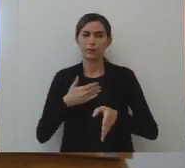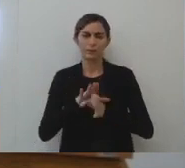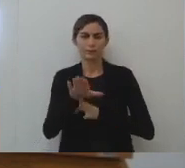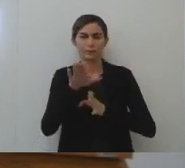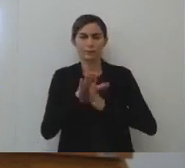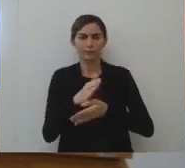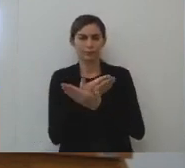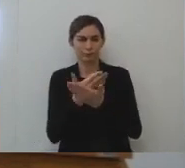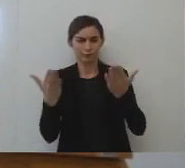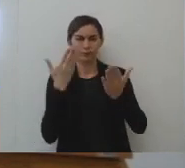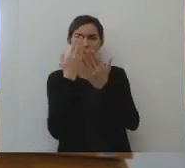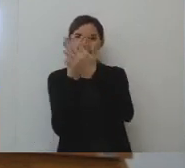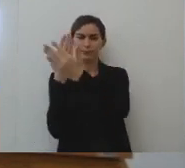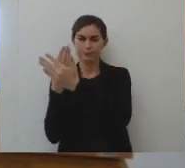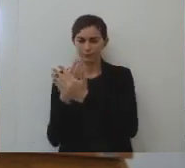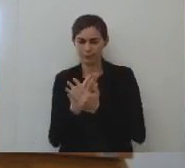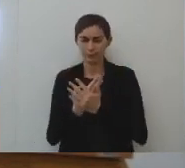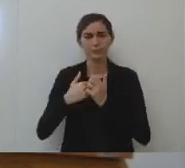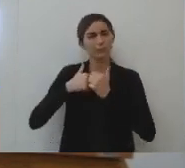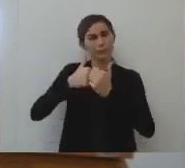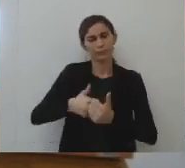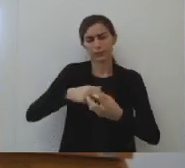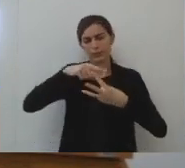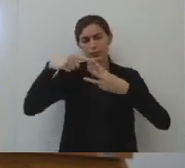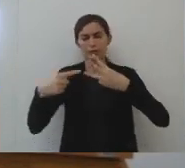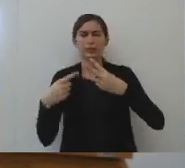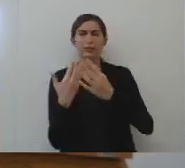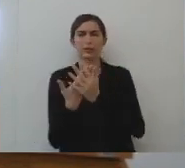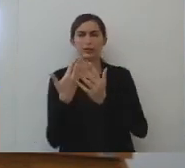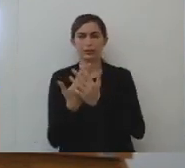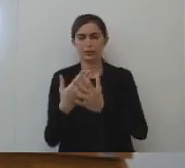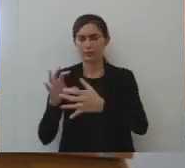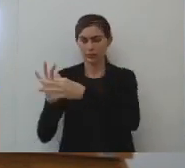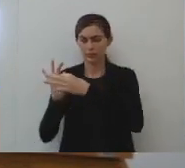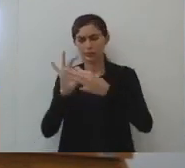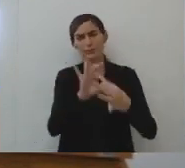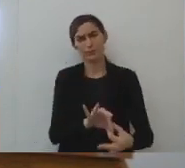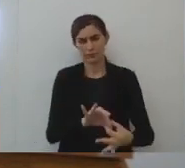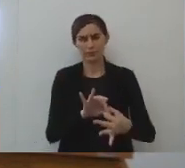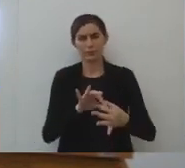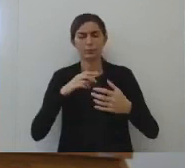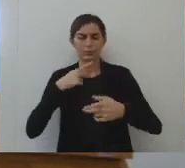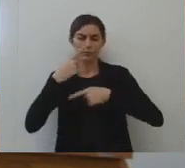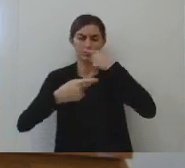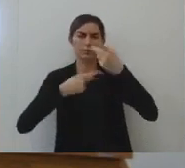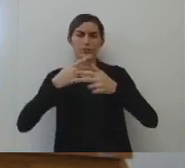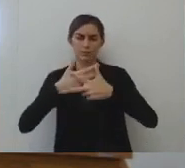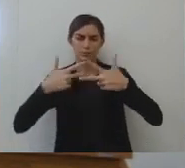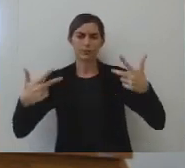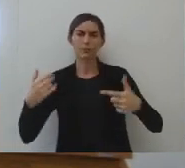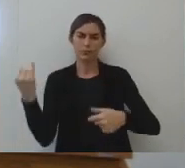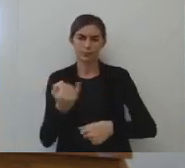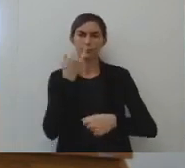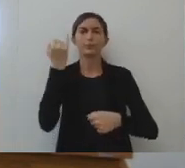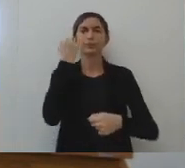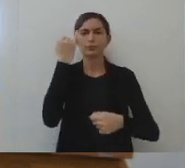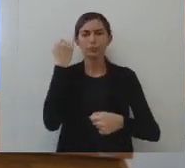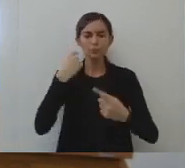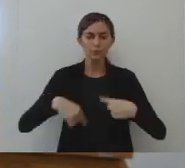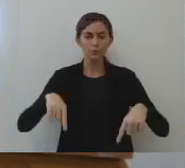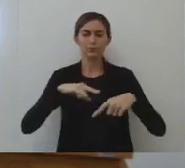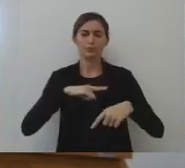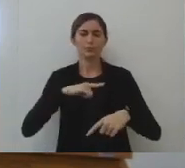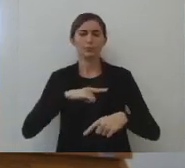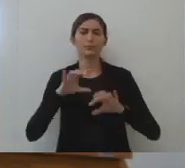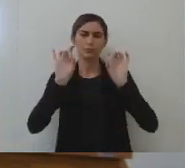aconselho vocês, estudantes, a acompanharem as 3 aulas, que elas vão estar bem conectadas e a gente vai falar sobre coisas muito importantes e o tema